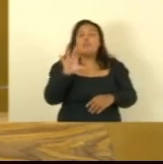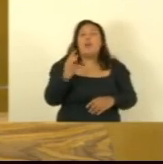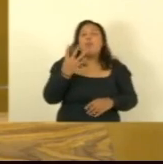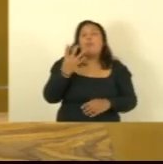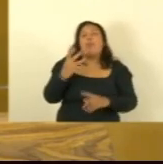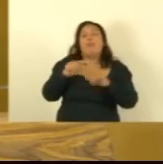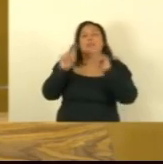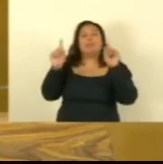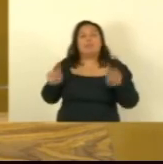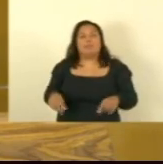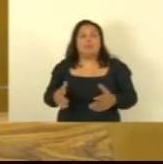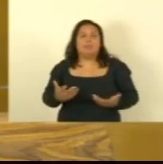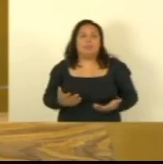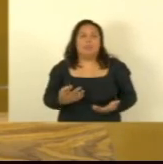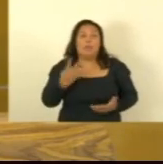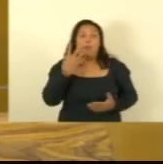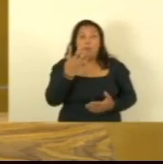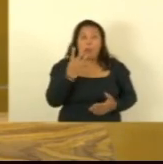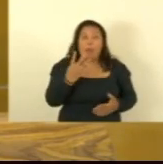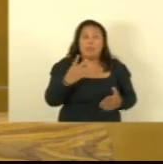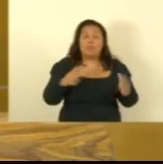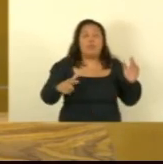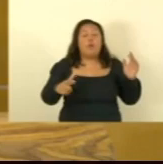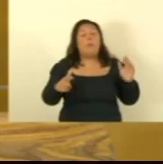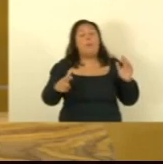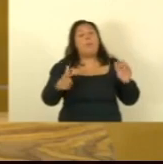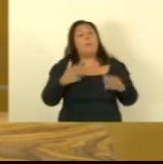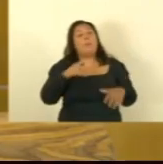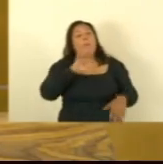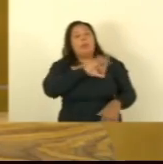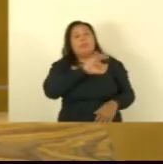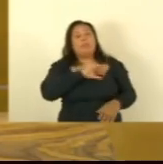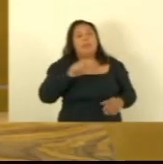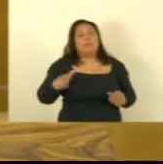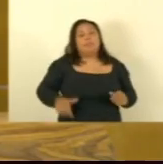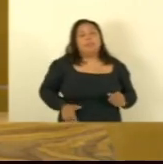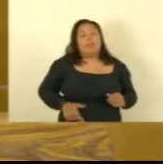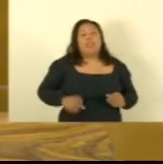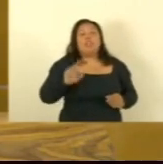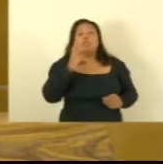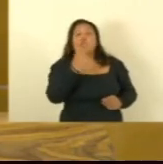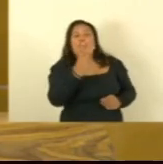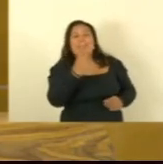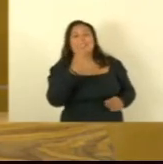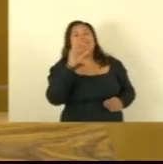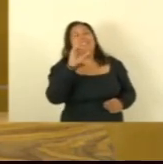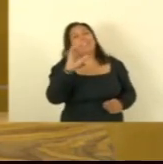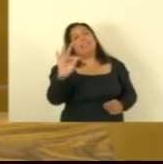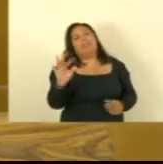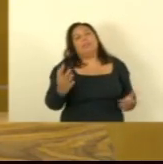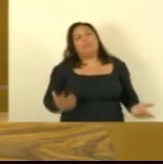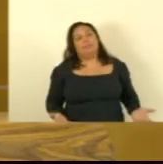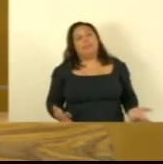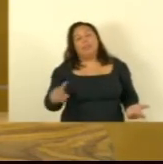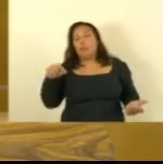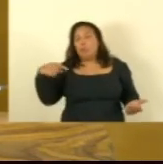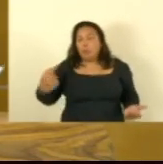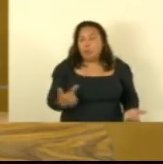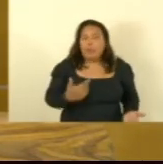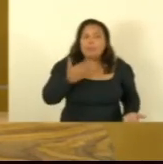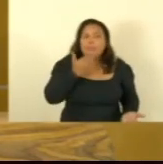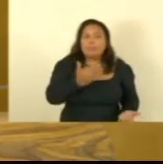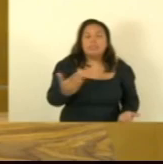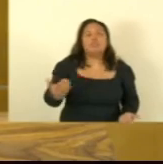servidores, 4 policiais penais, sendo 2 DTs. Então nós conclamamos aqui